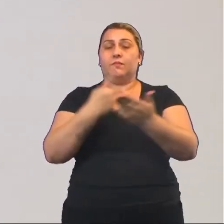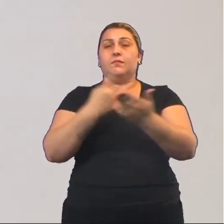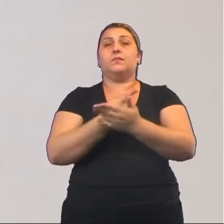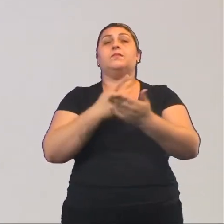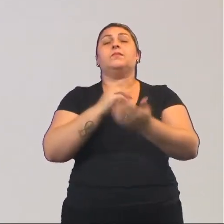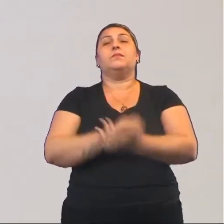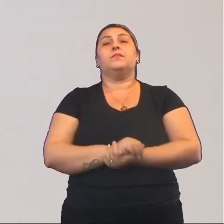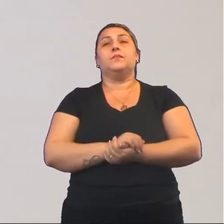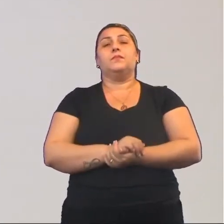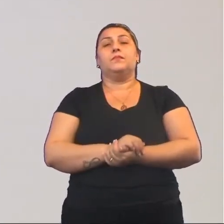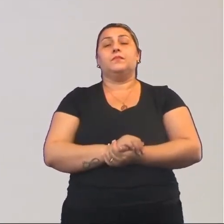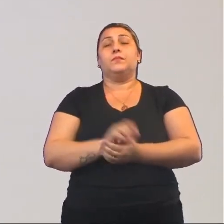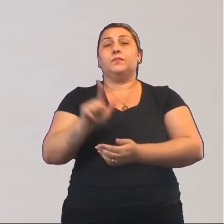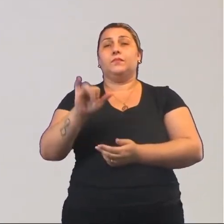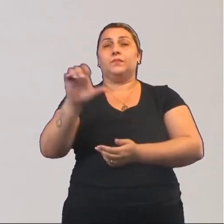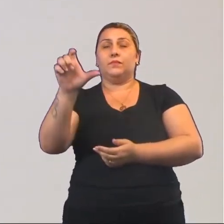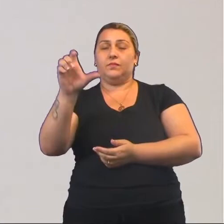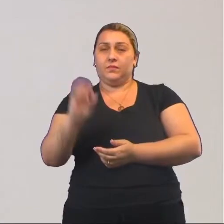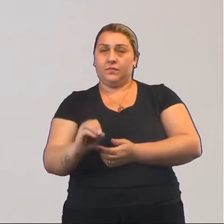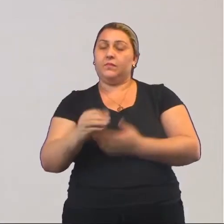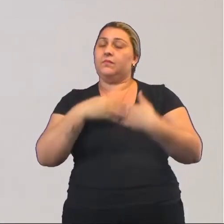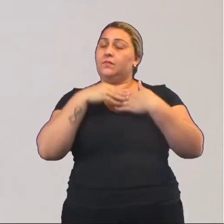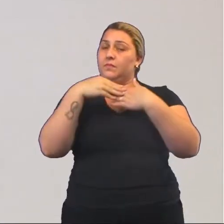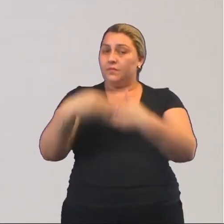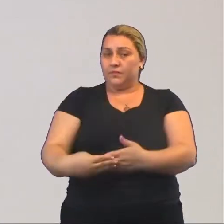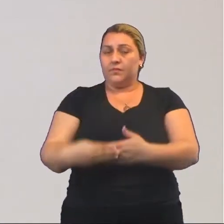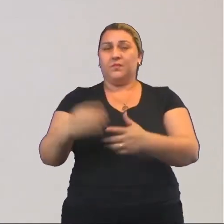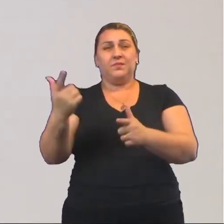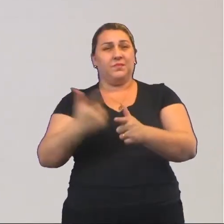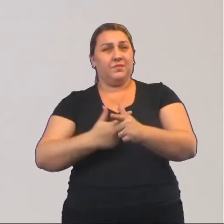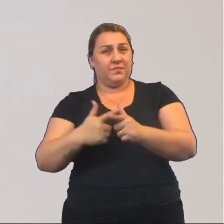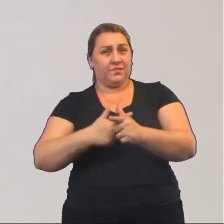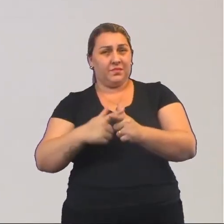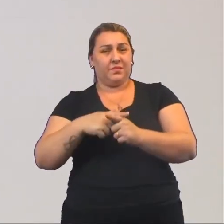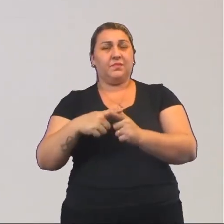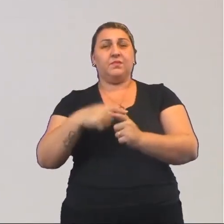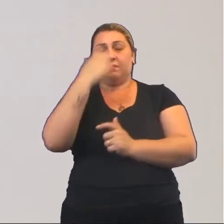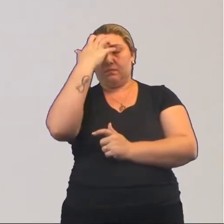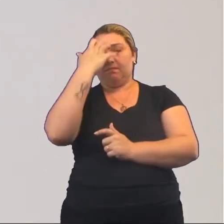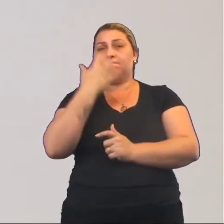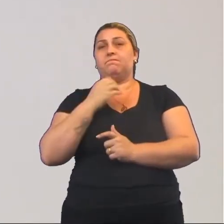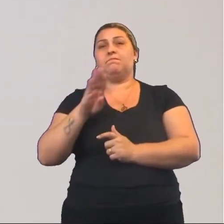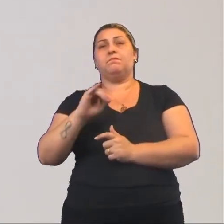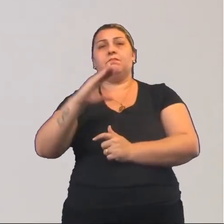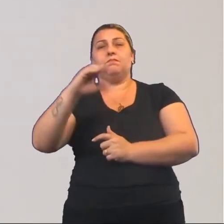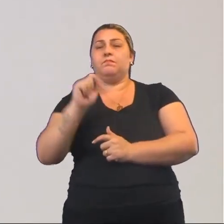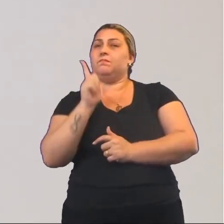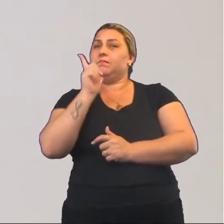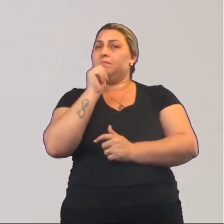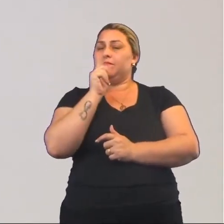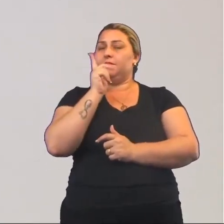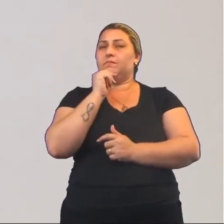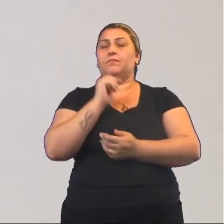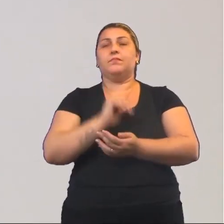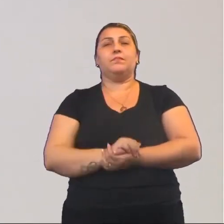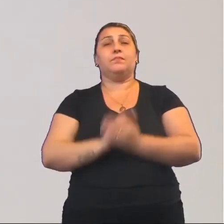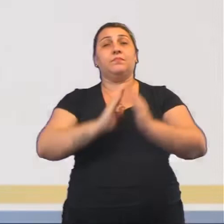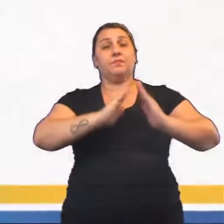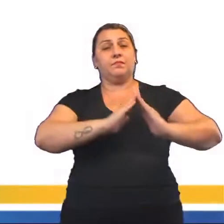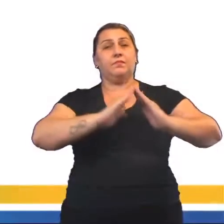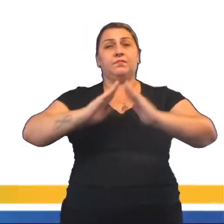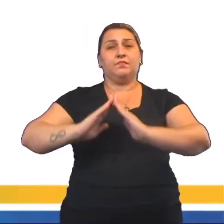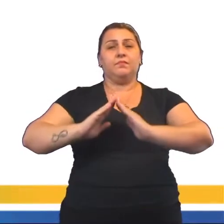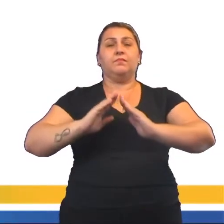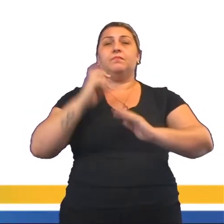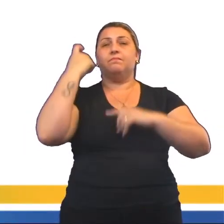descarte ou de lixo, que isso vai trazer um sério problema para as bacias hidrográficas no entorno dessas moradias. Essa é a